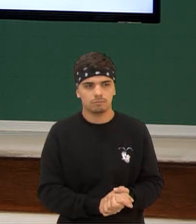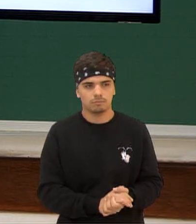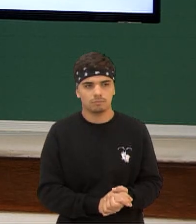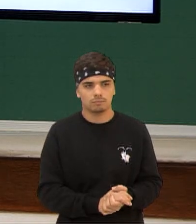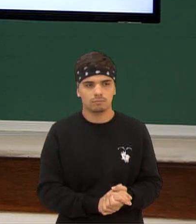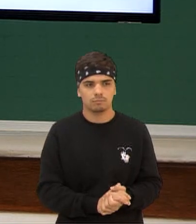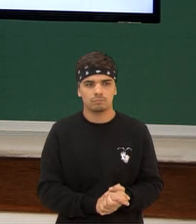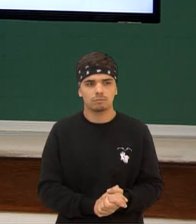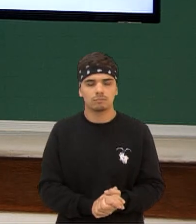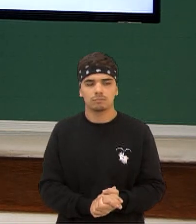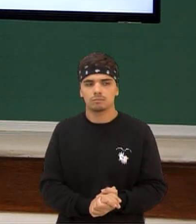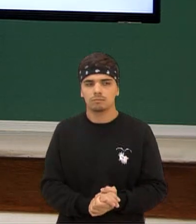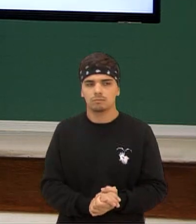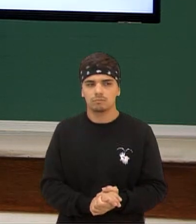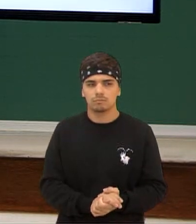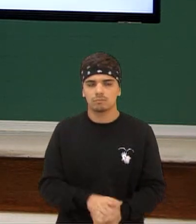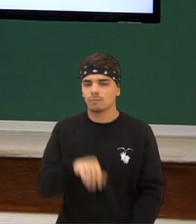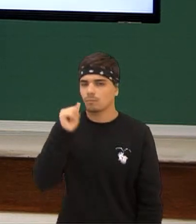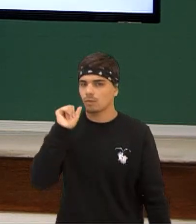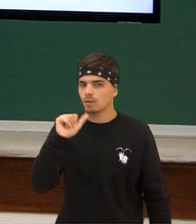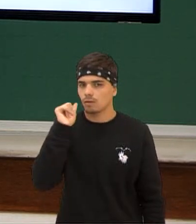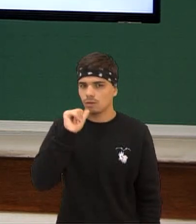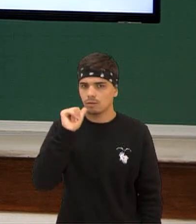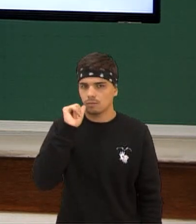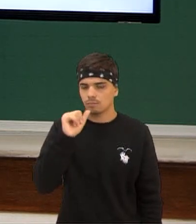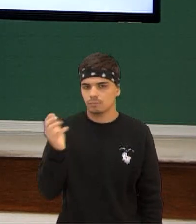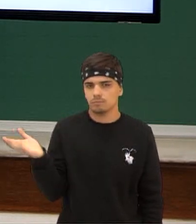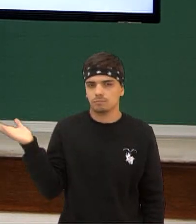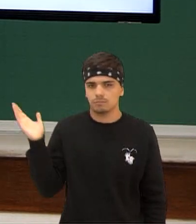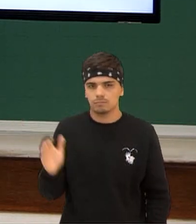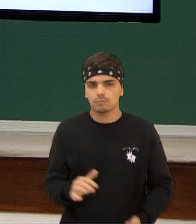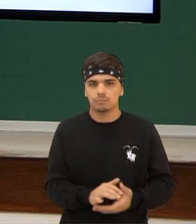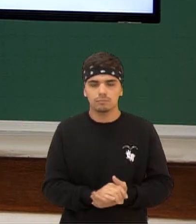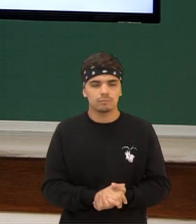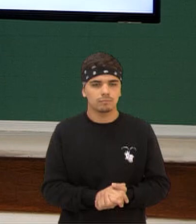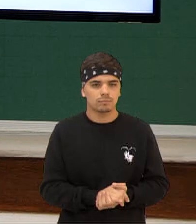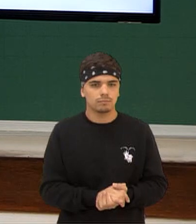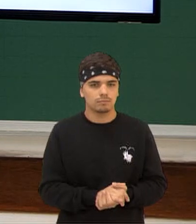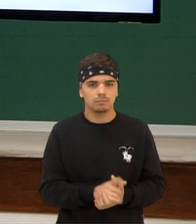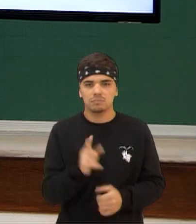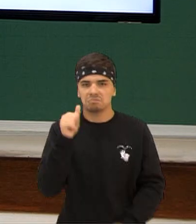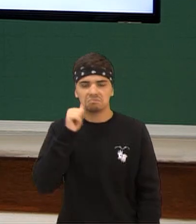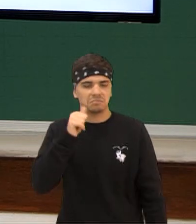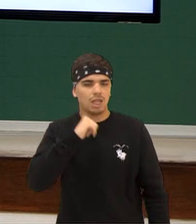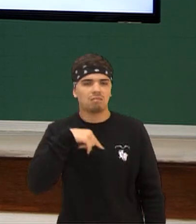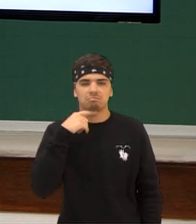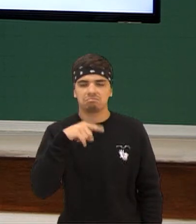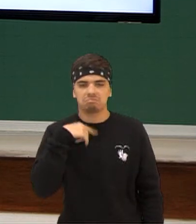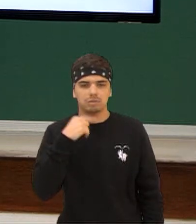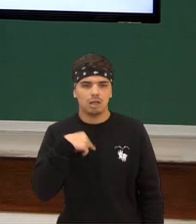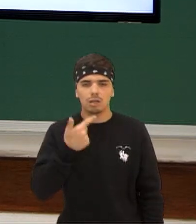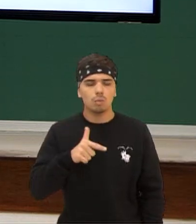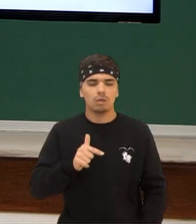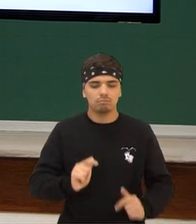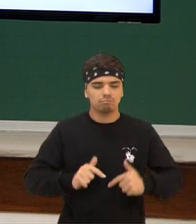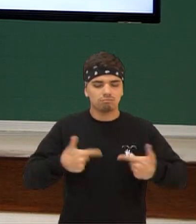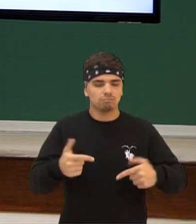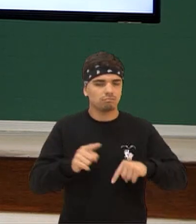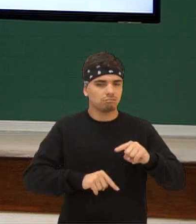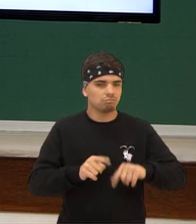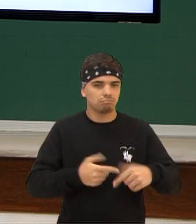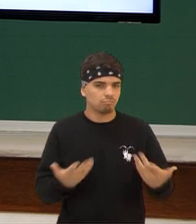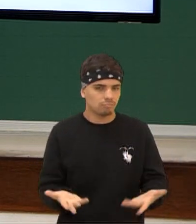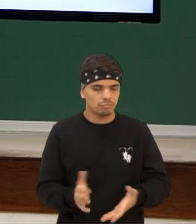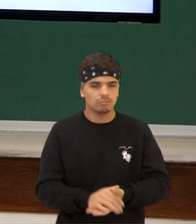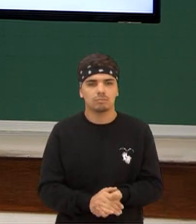todo então ela no caso she can Ride a bike ela não consegue ela não tem habilidade ó tá caindo